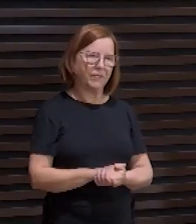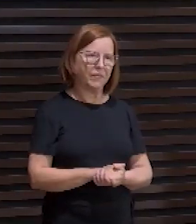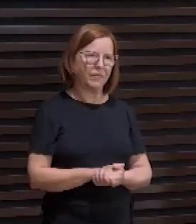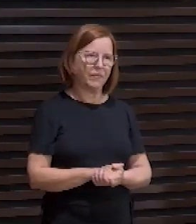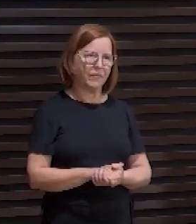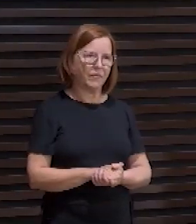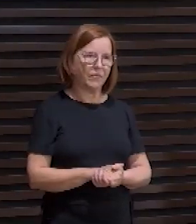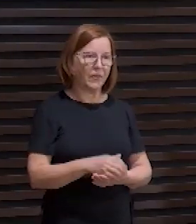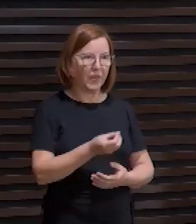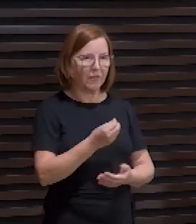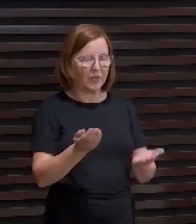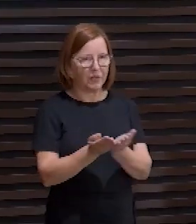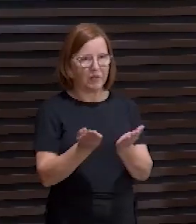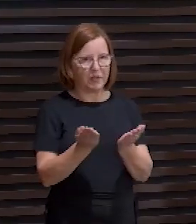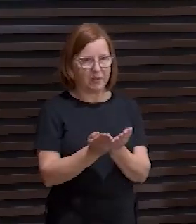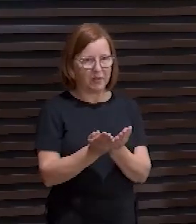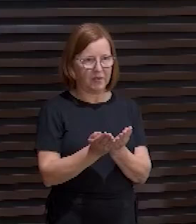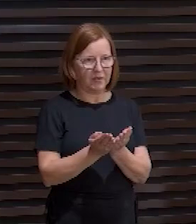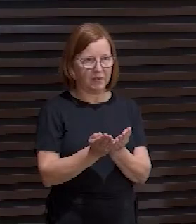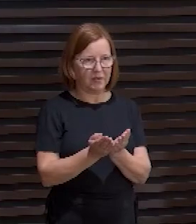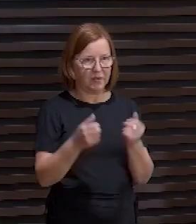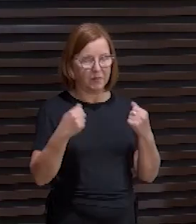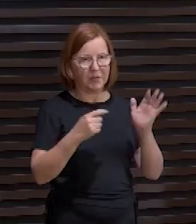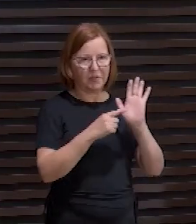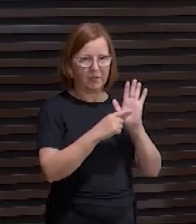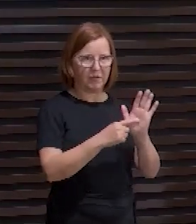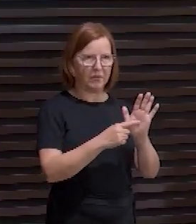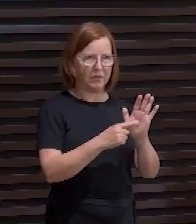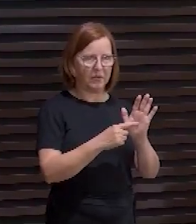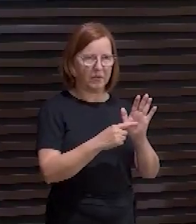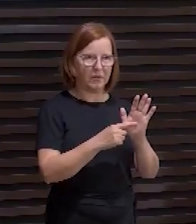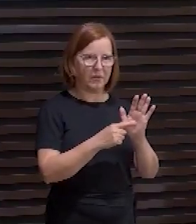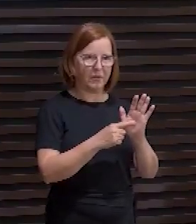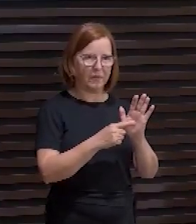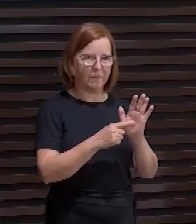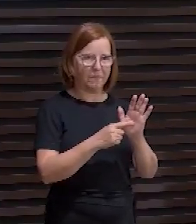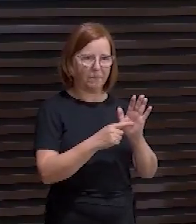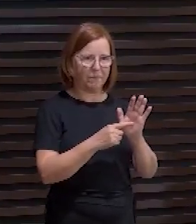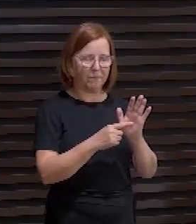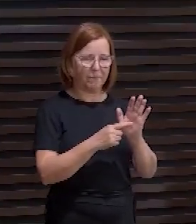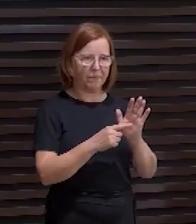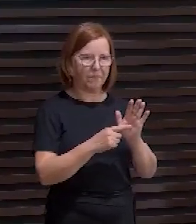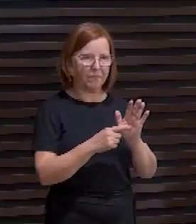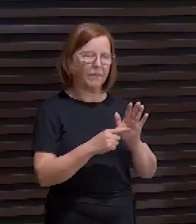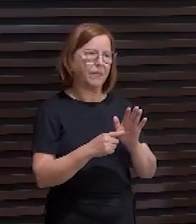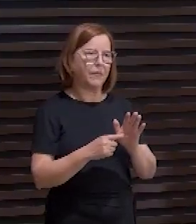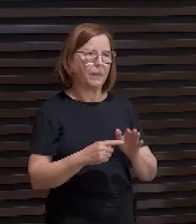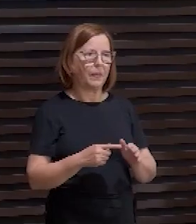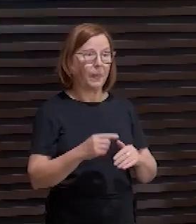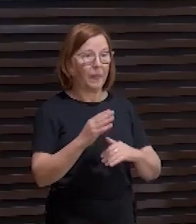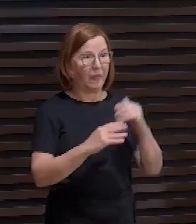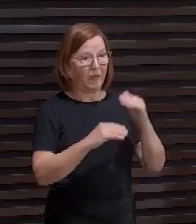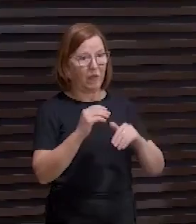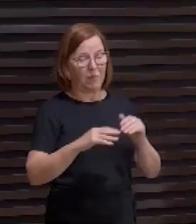A vida do crente precisa demonstrar tendência de alta para obras da luz. Eu passei por